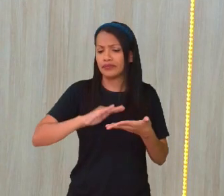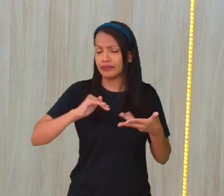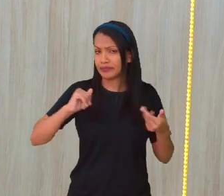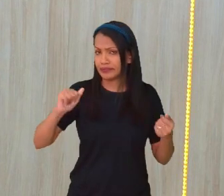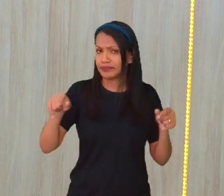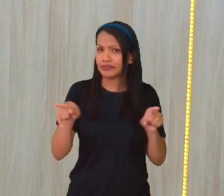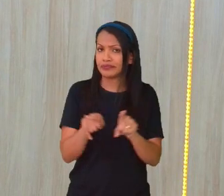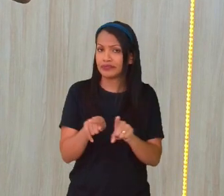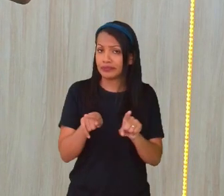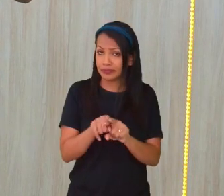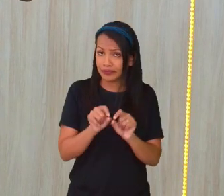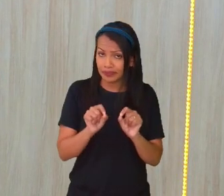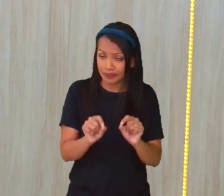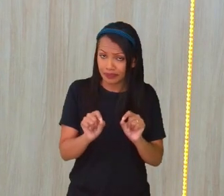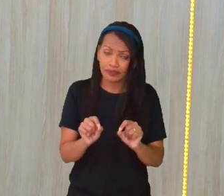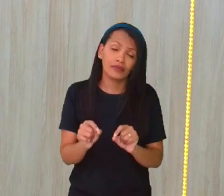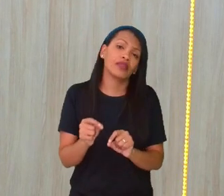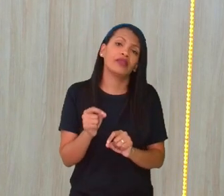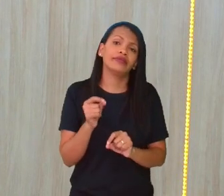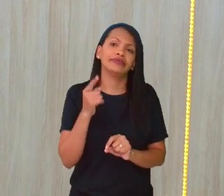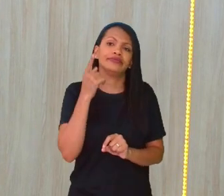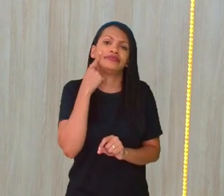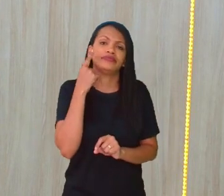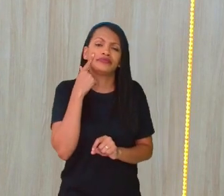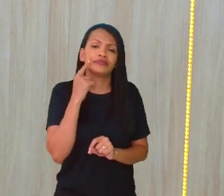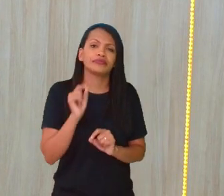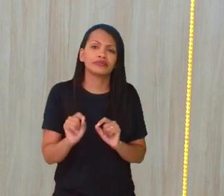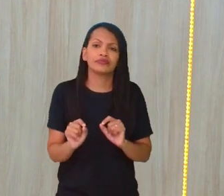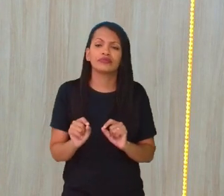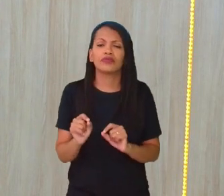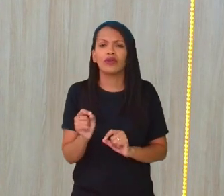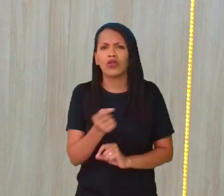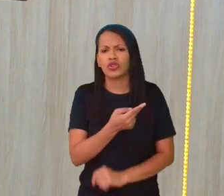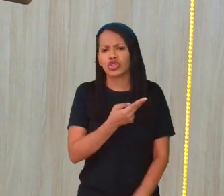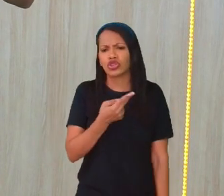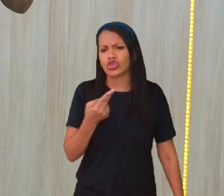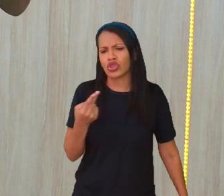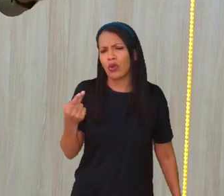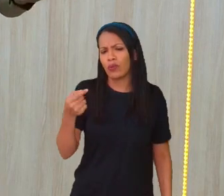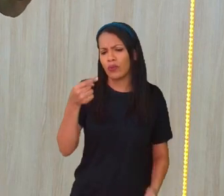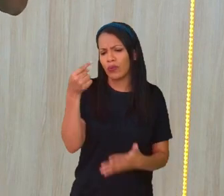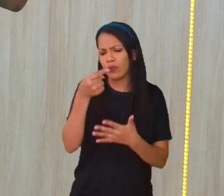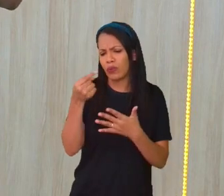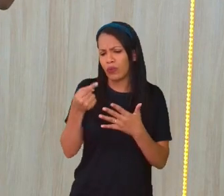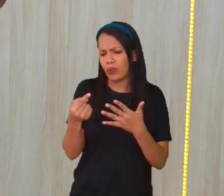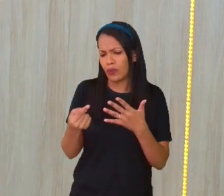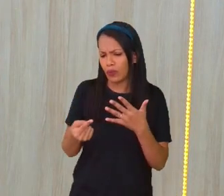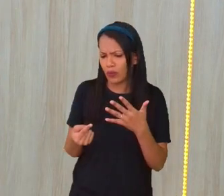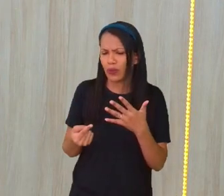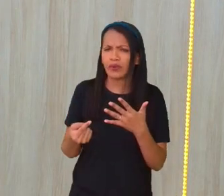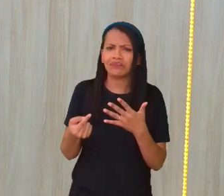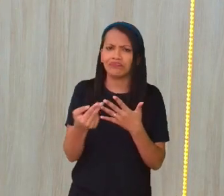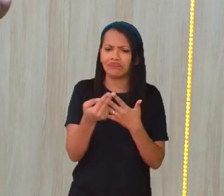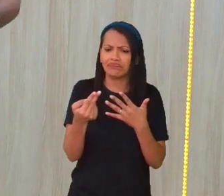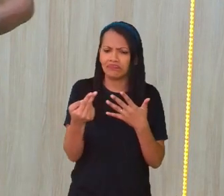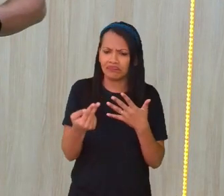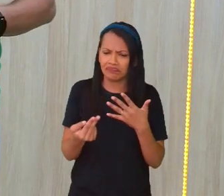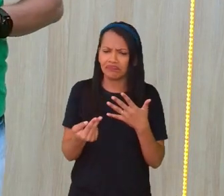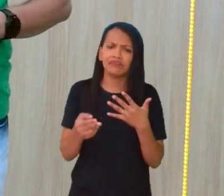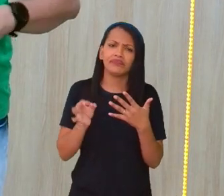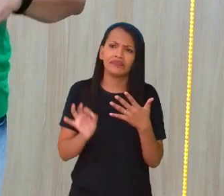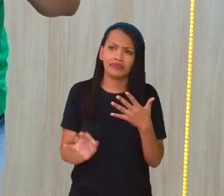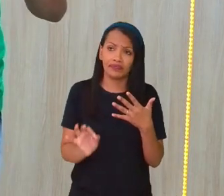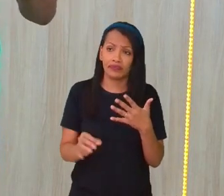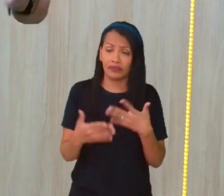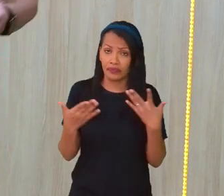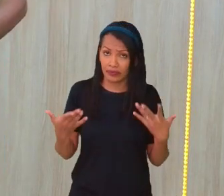tribos da América do Norte, né, os Cheyennes, Apaches, Comanches, Iroqueses, né, Moicanos,